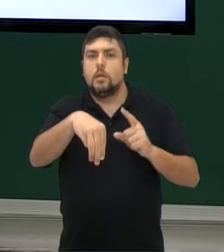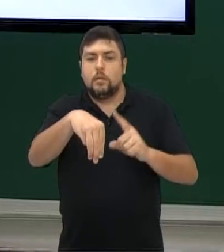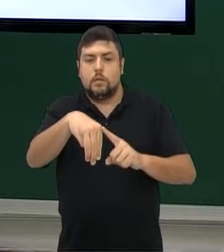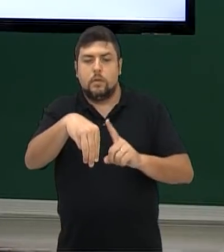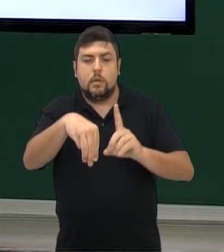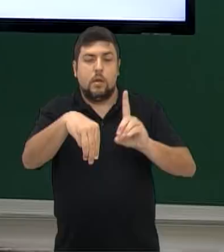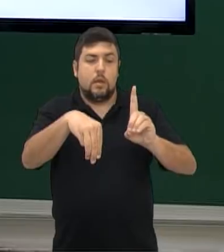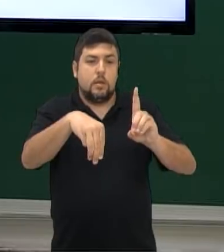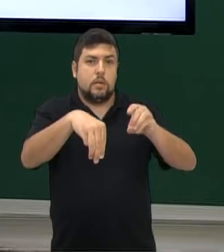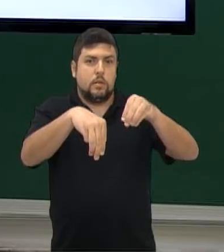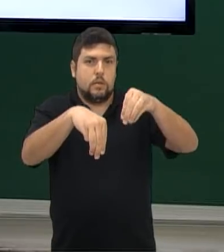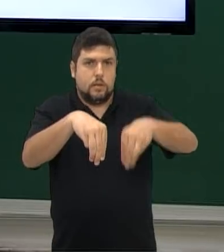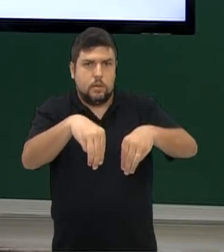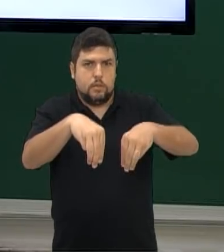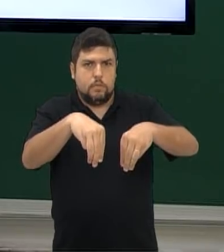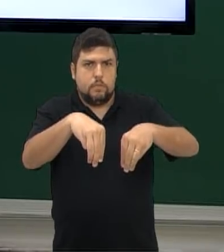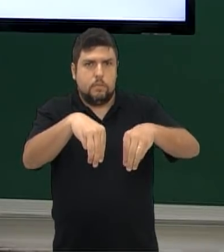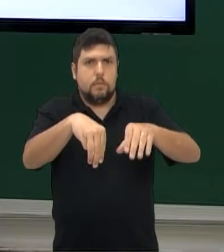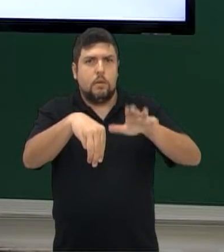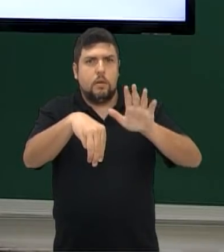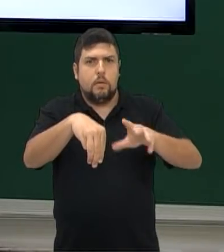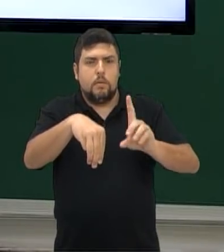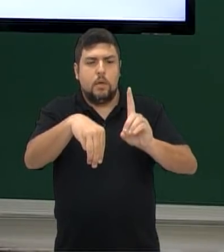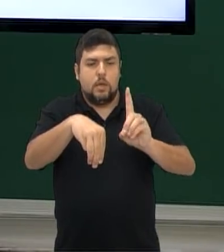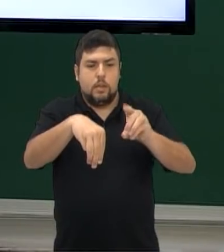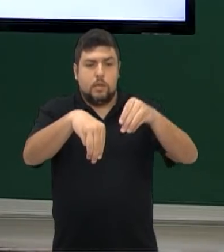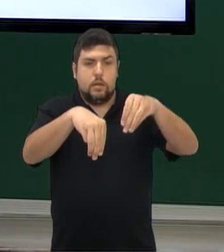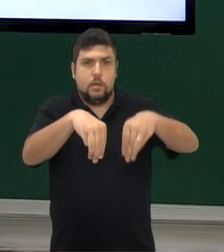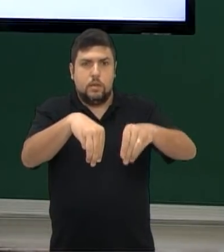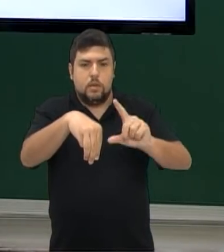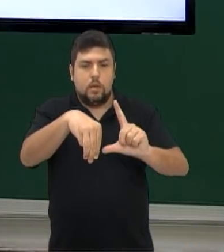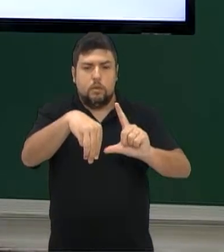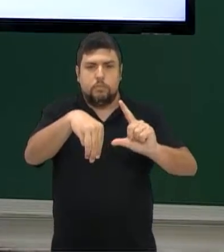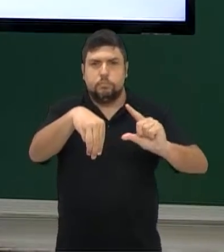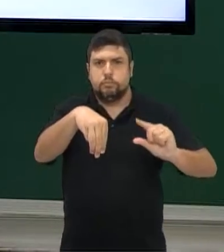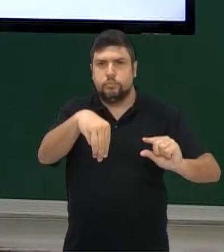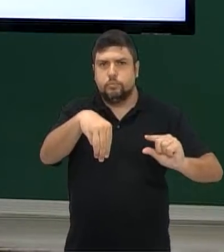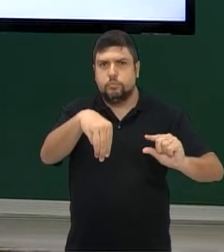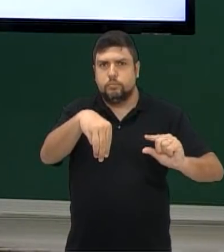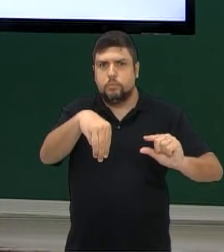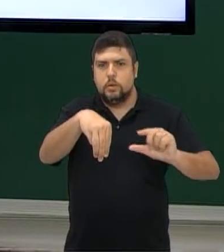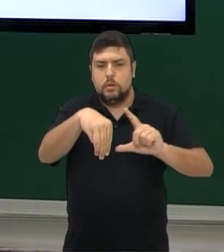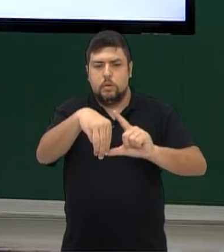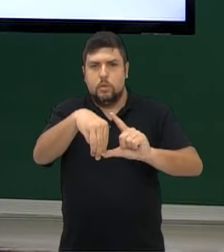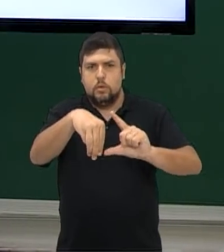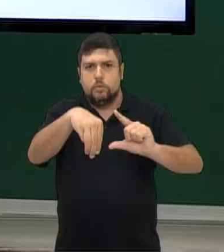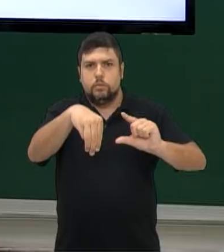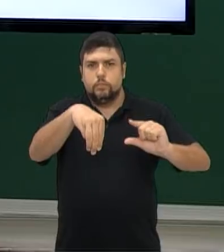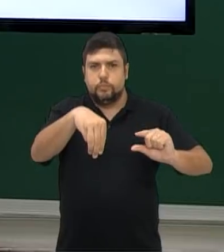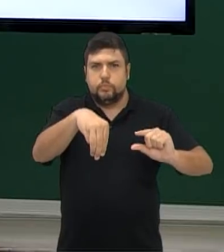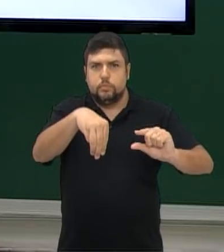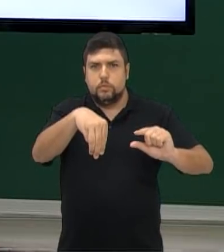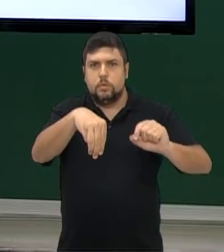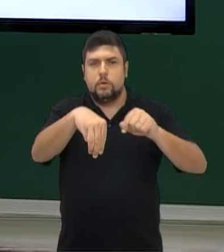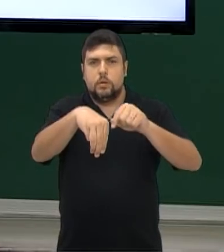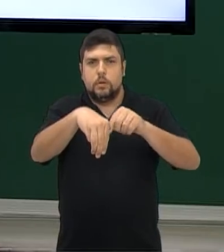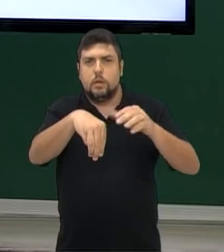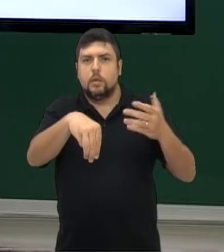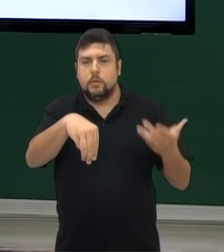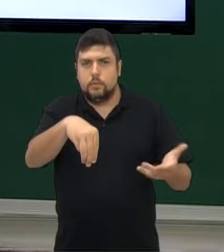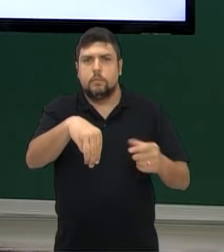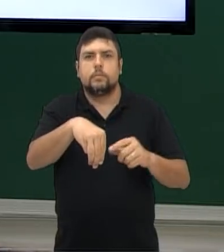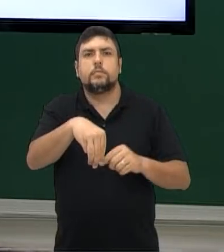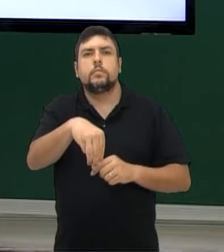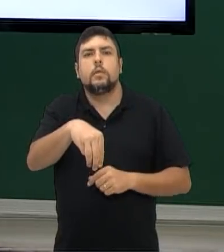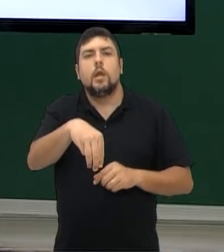o decímetro. Opa, decímetro já entra nas unidades menores. Unidades menores são submúltiplos, não é